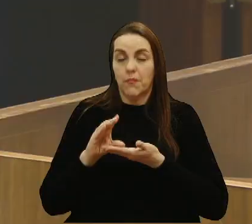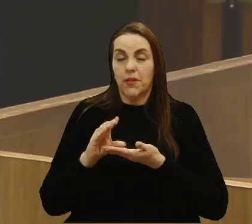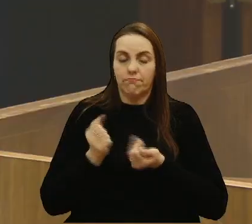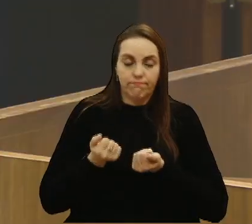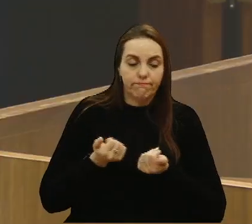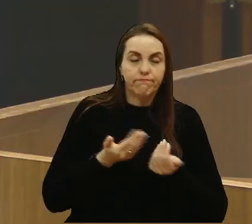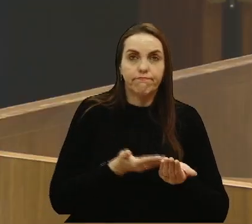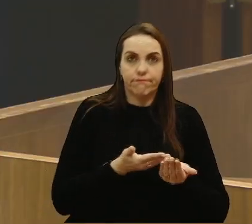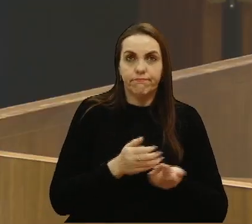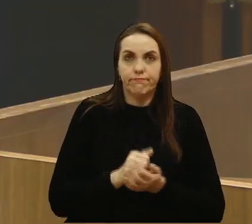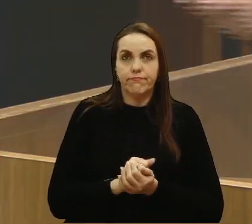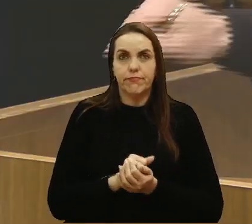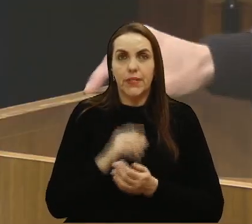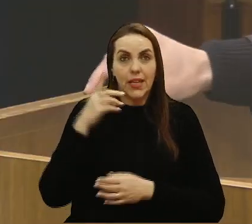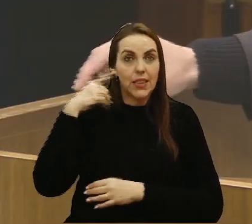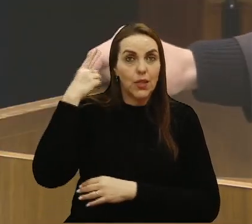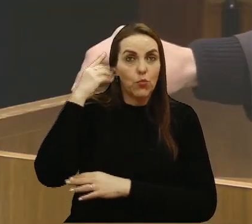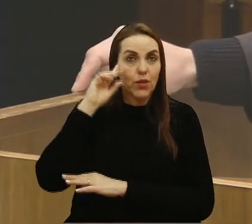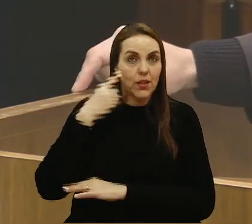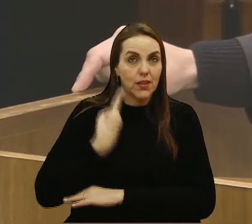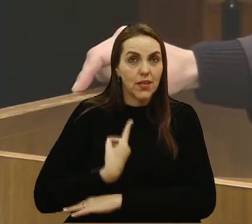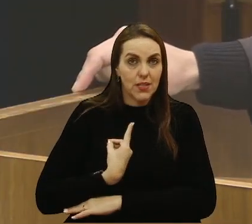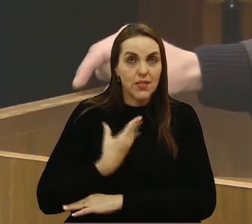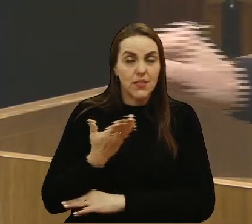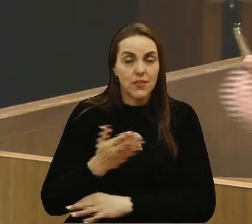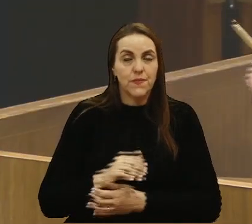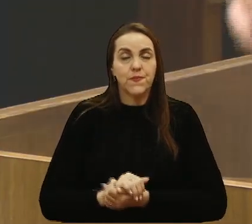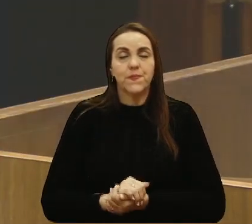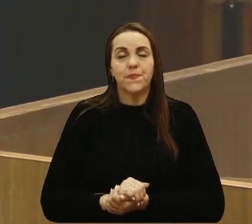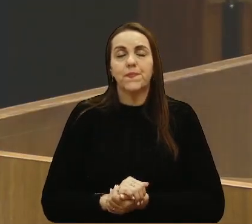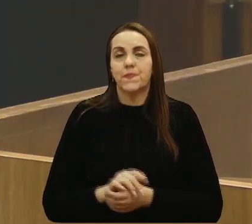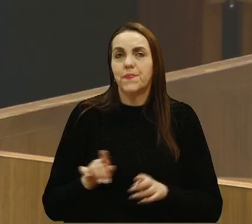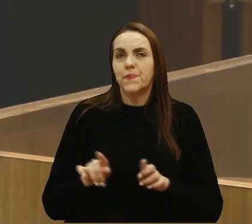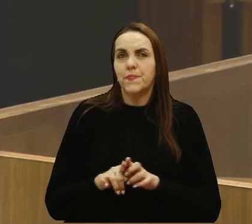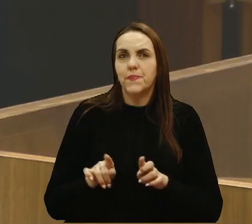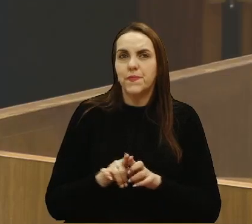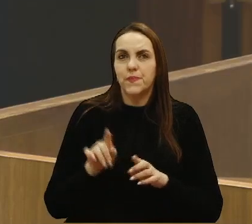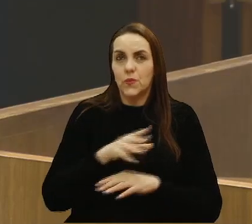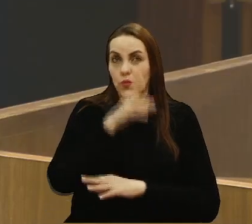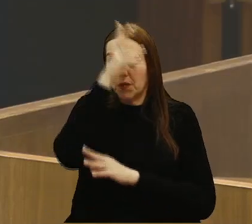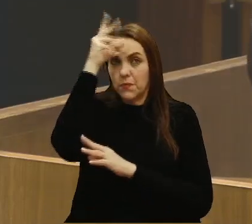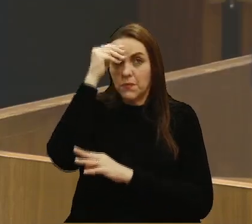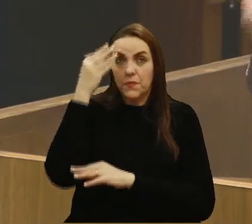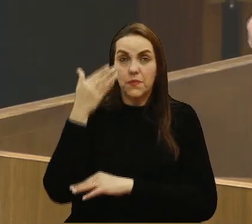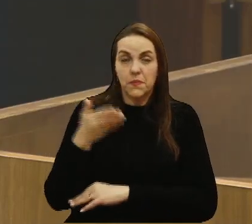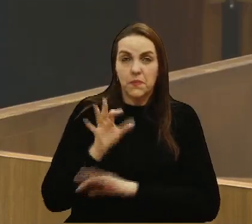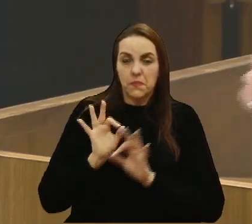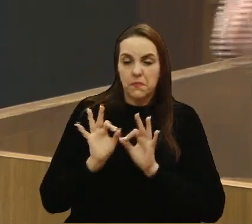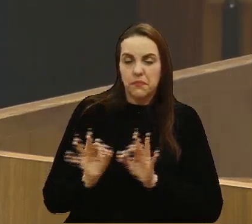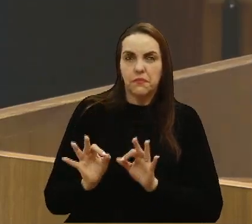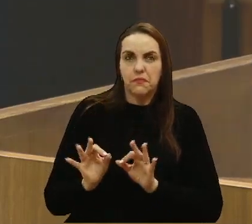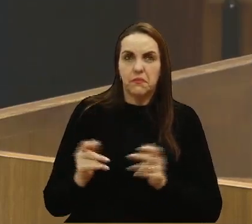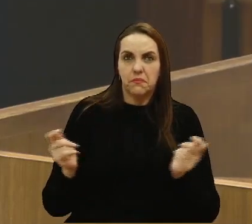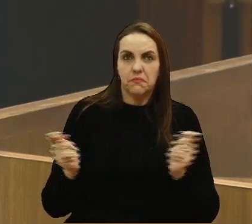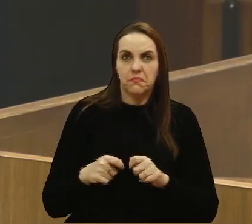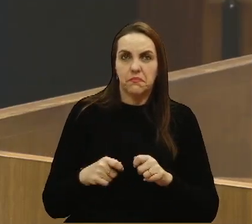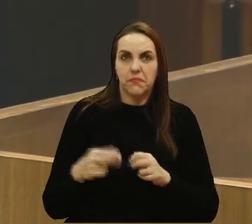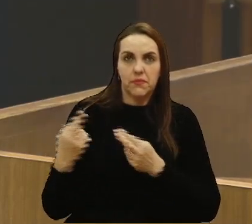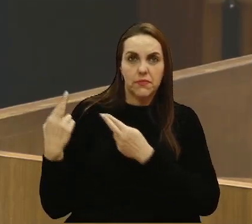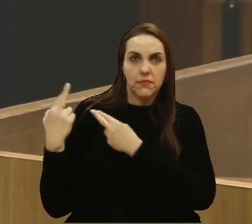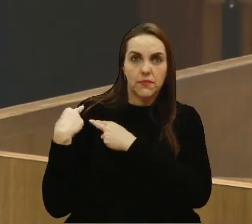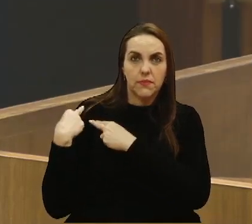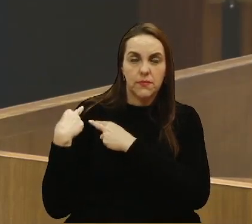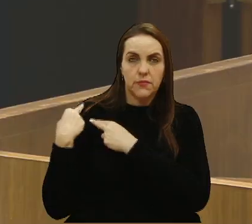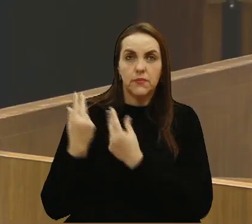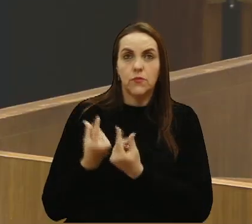destinadas pela deputada federal Denise Pessoa, onde o executivo foi eficaz, competente, responsável